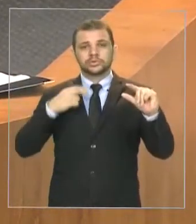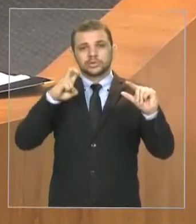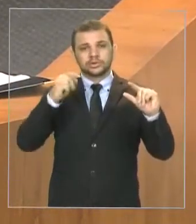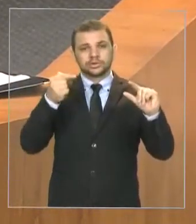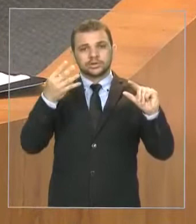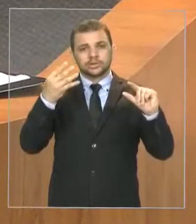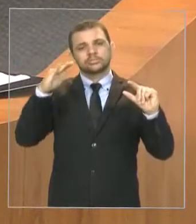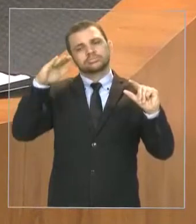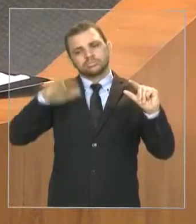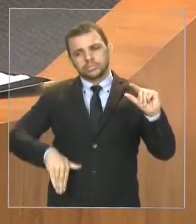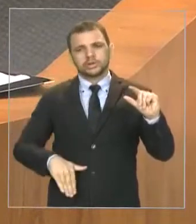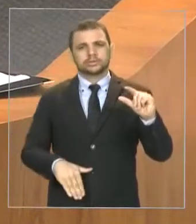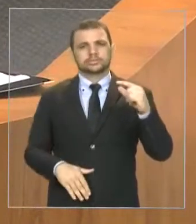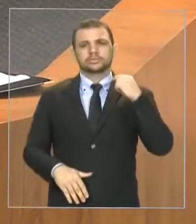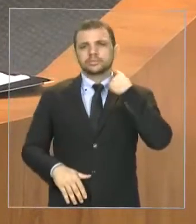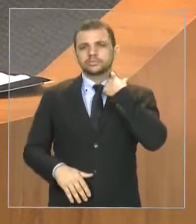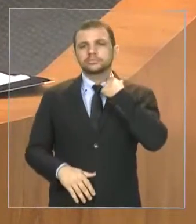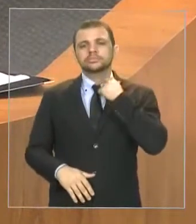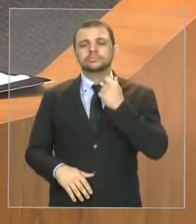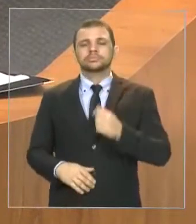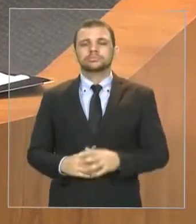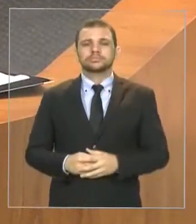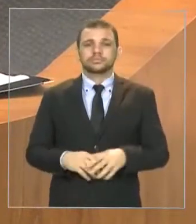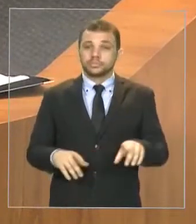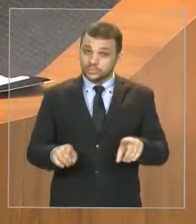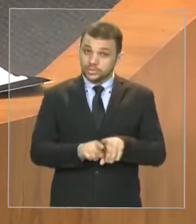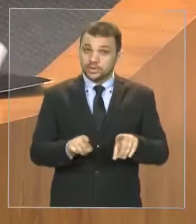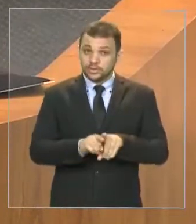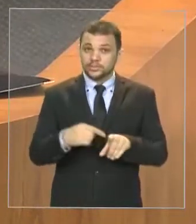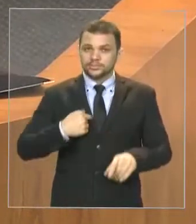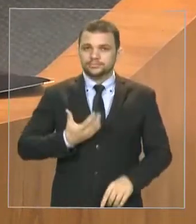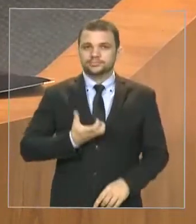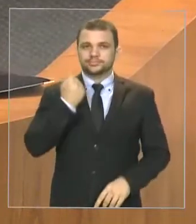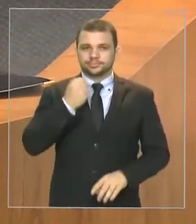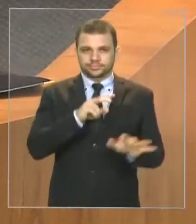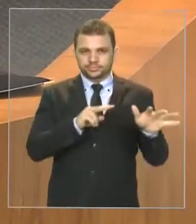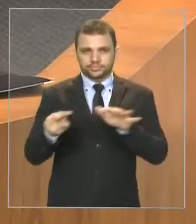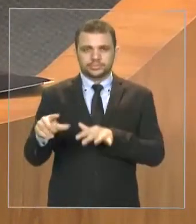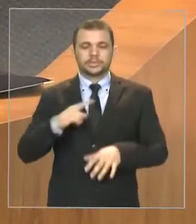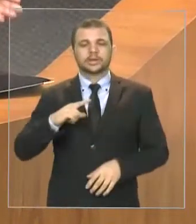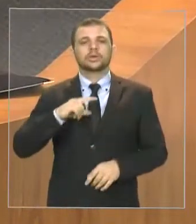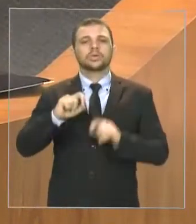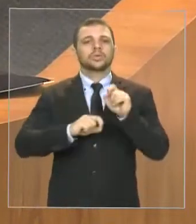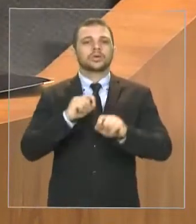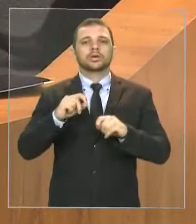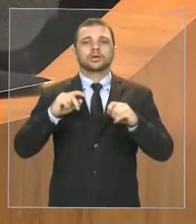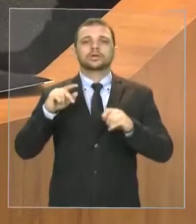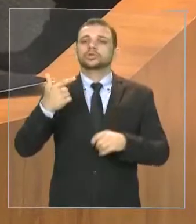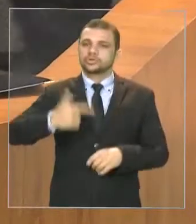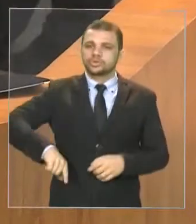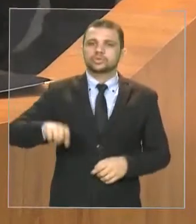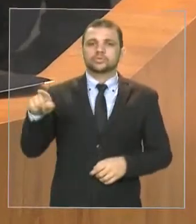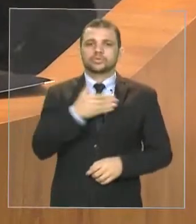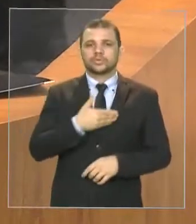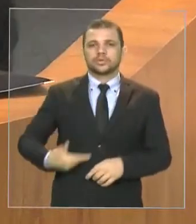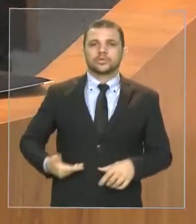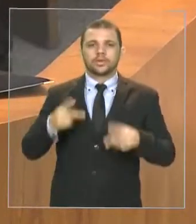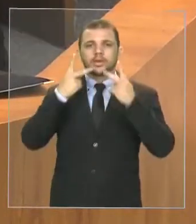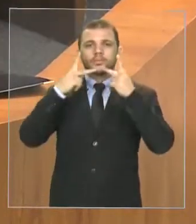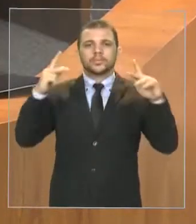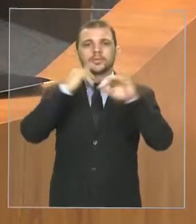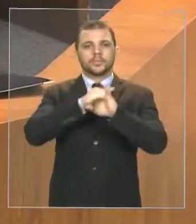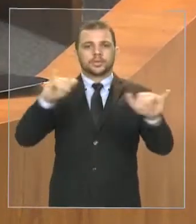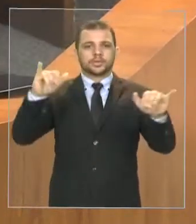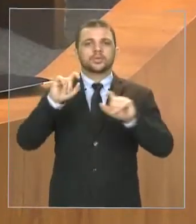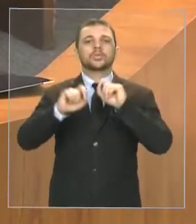E a gente foi surpreendido nesta semana, nós fomos surpreendidos nesta semana, mais uma vez com propaganda do governador Flávio Dino,